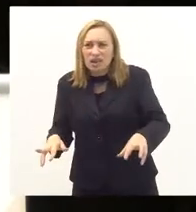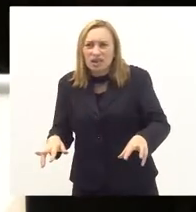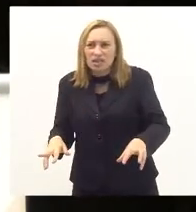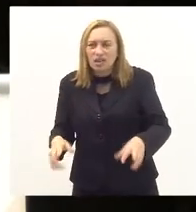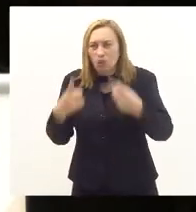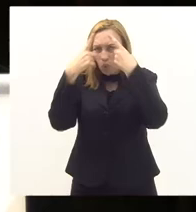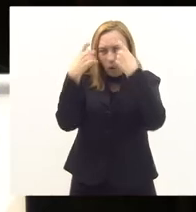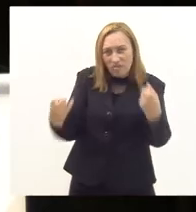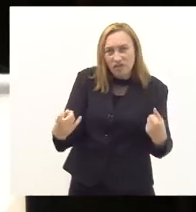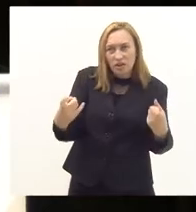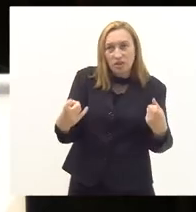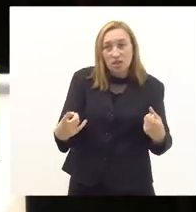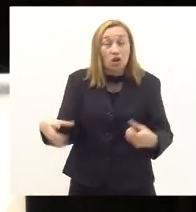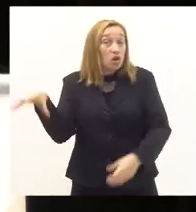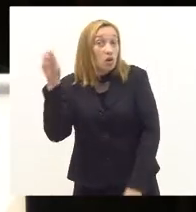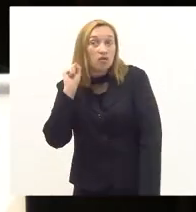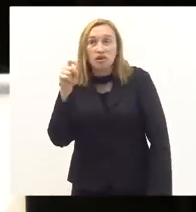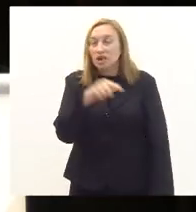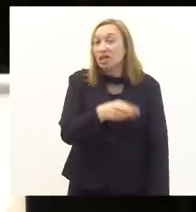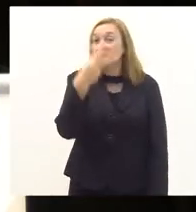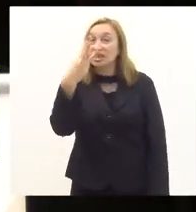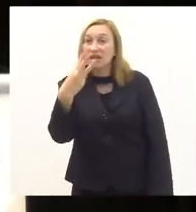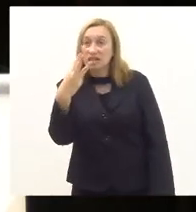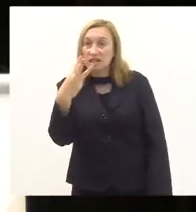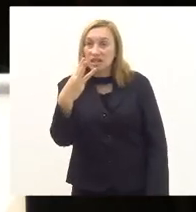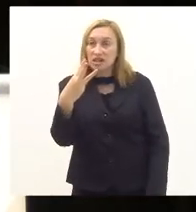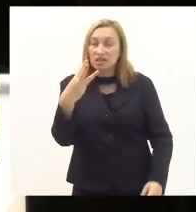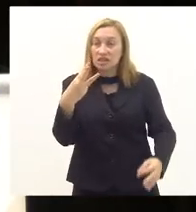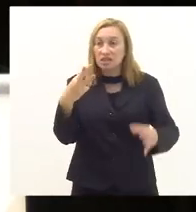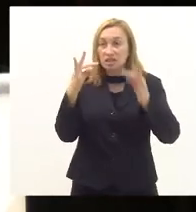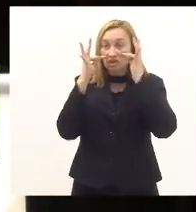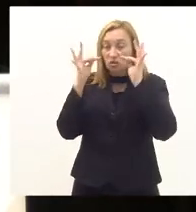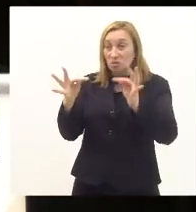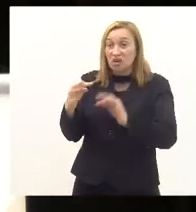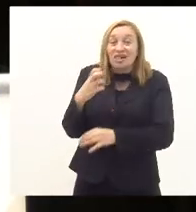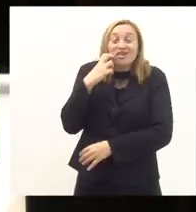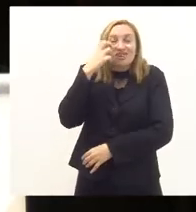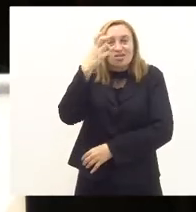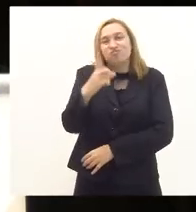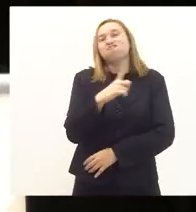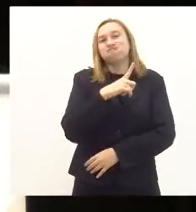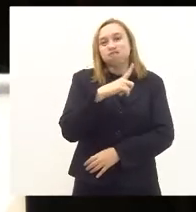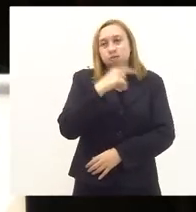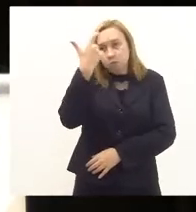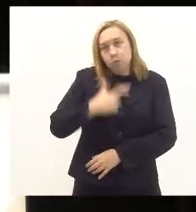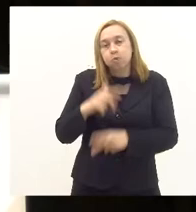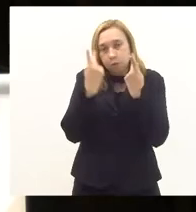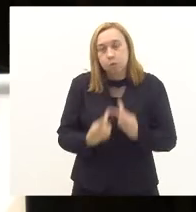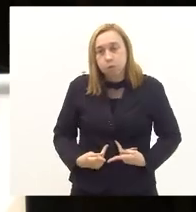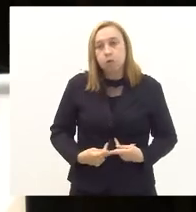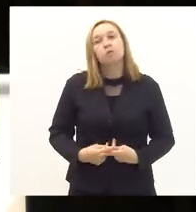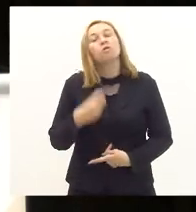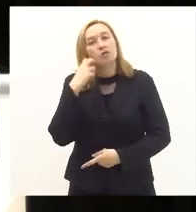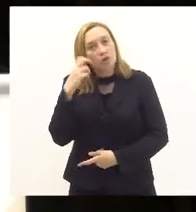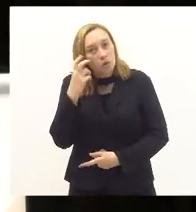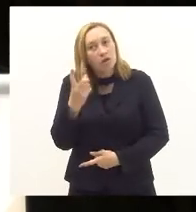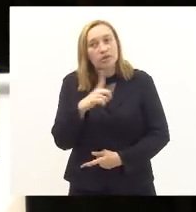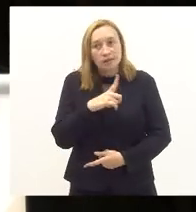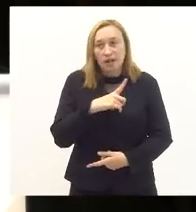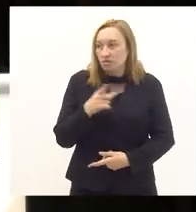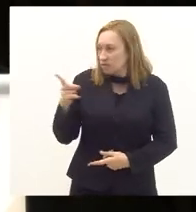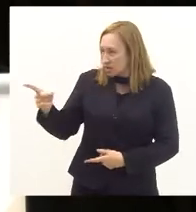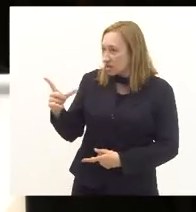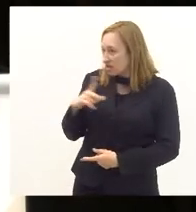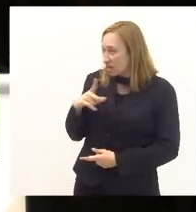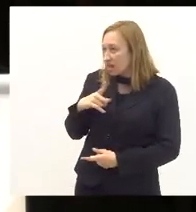a violência, que eu ouvi aqui 3 depoimentos, eu tenho vergonha, né? Enquanto ser humano, eu tenho vergonha que você